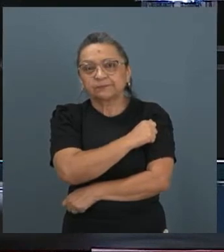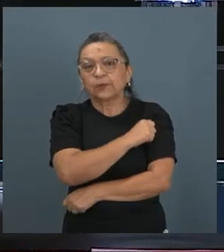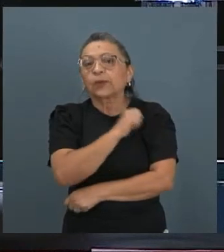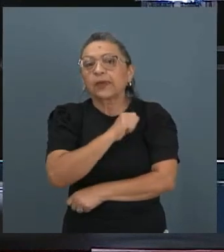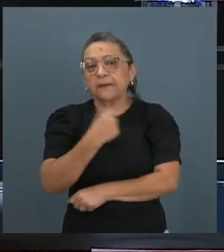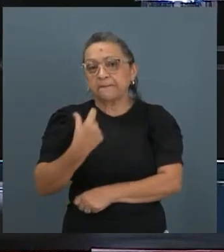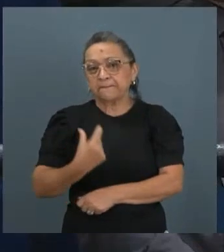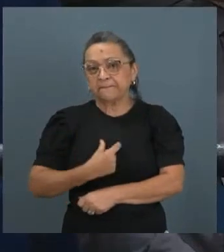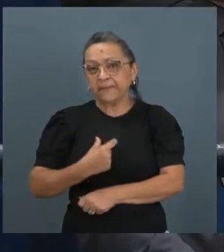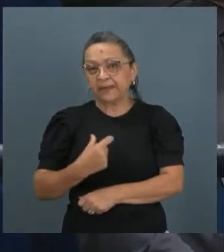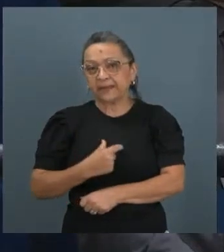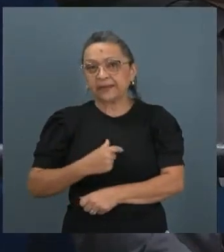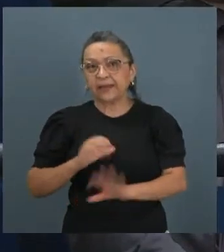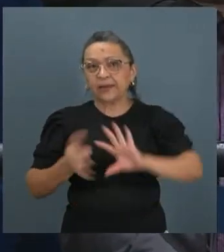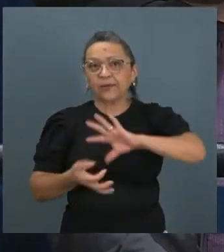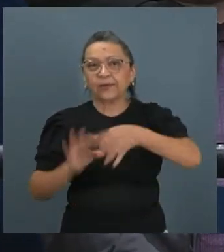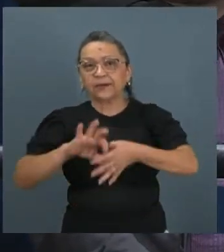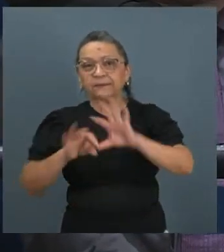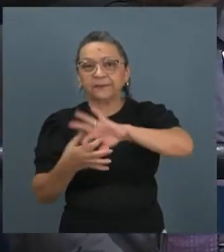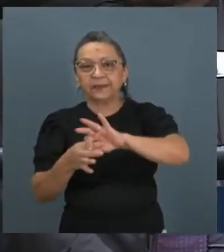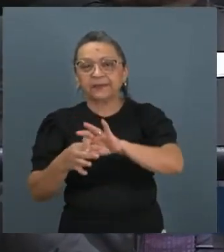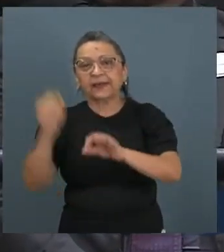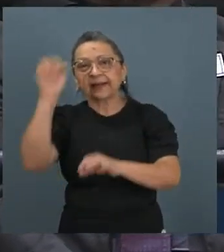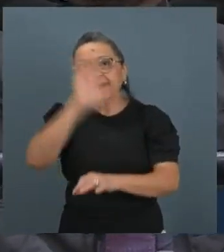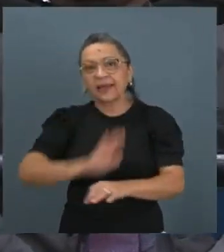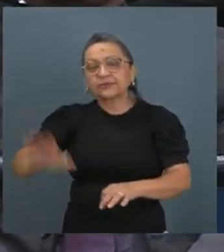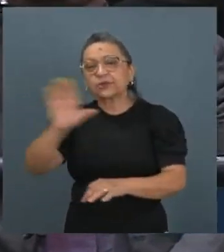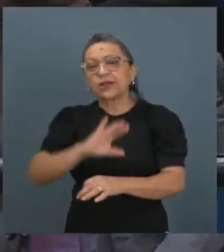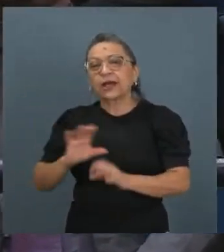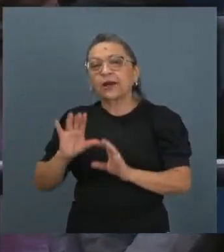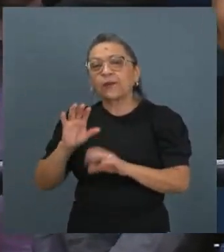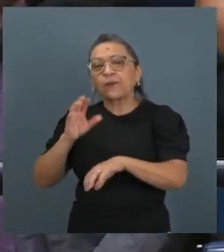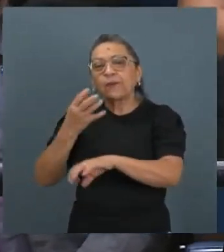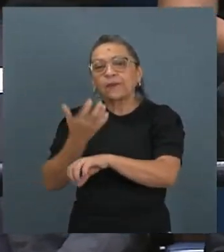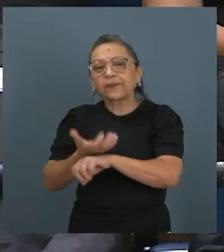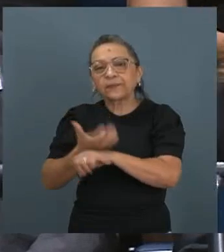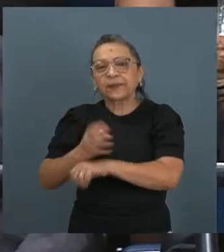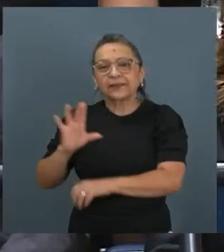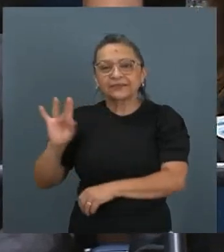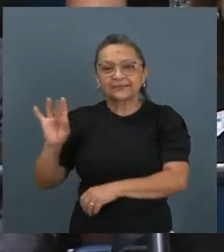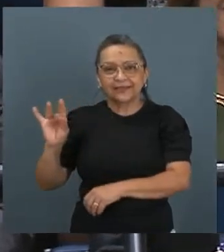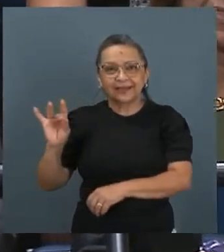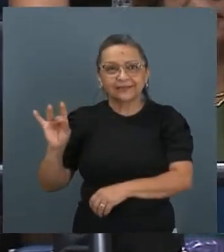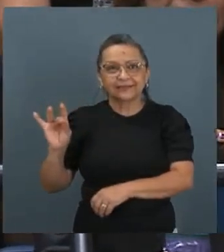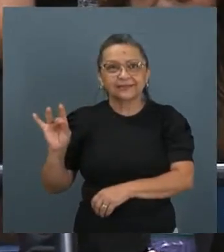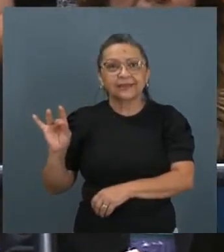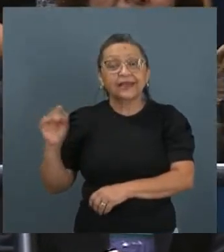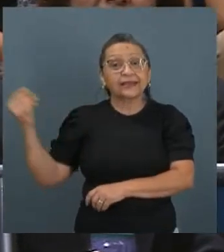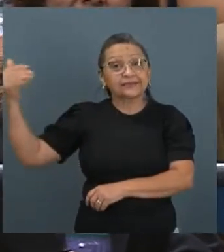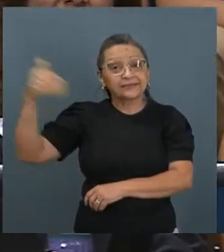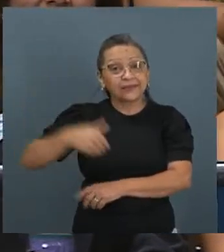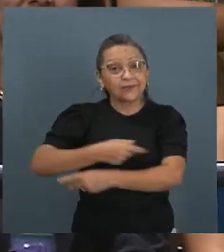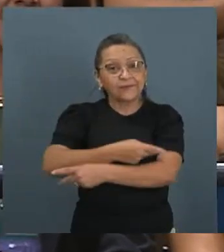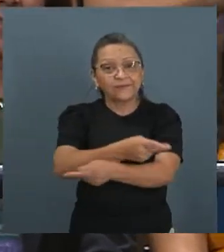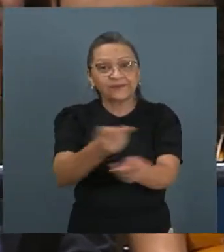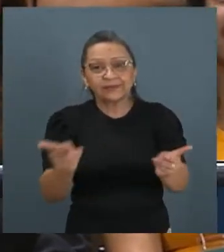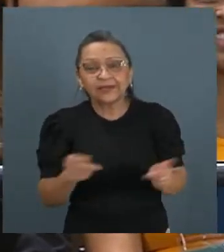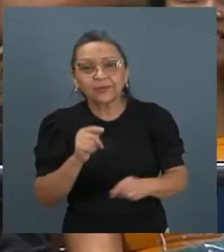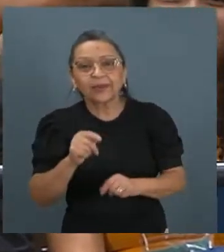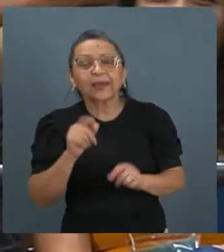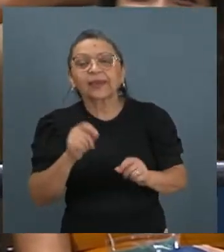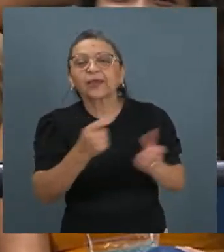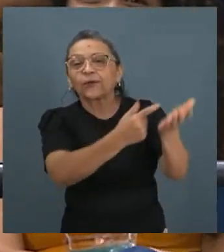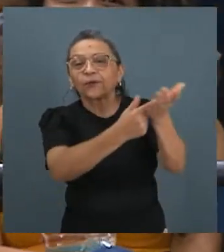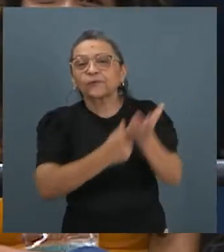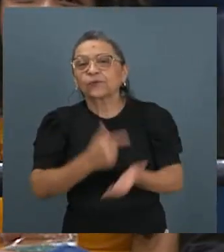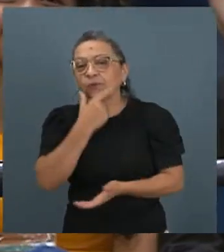medalhistas da Olimpíada Nacional de Ciências, que visitam o Senado Federal a convite